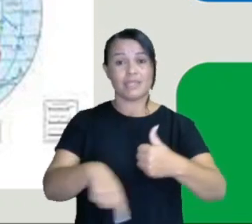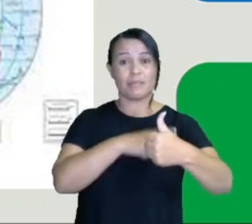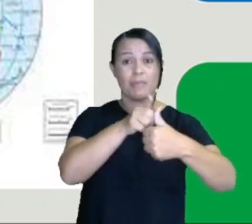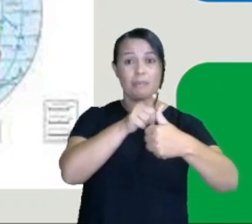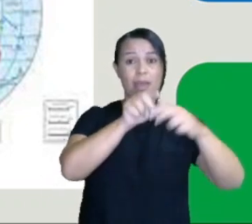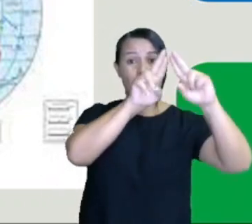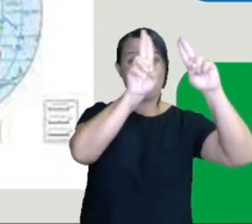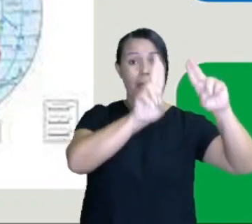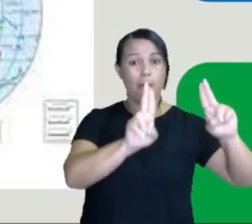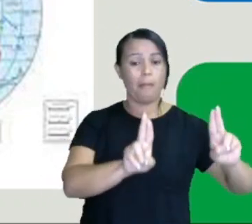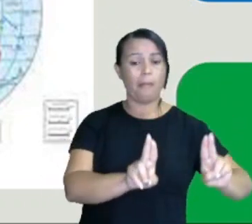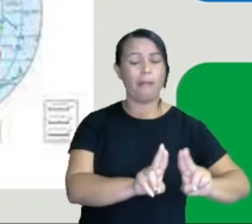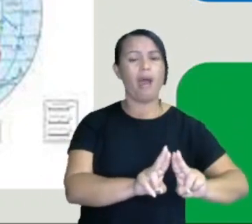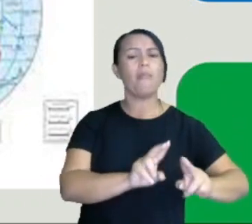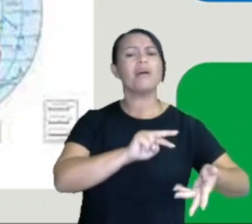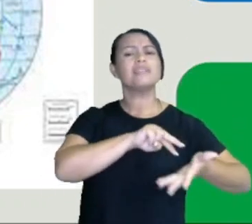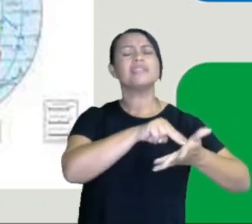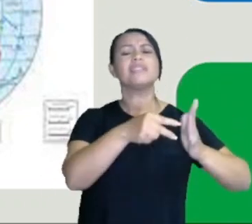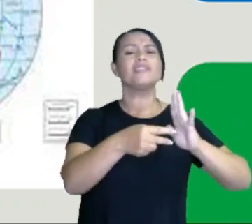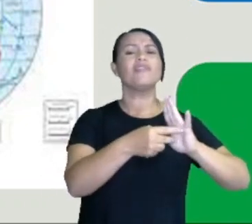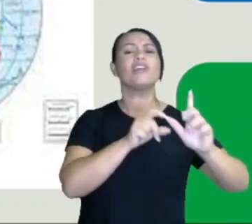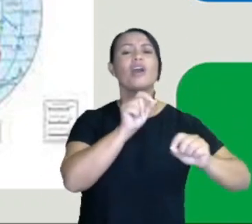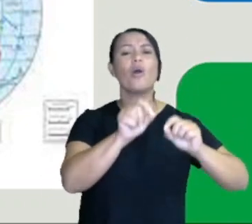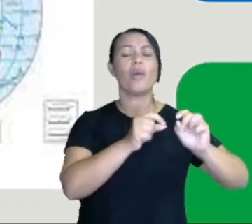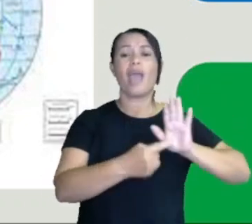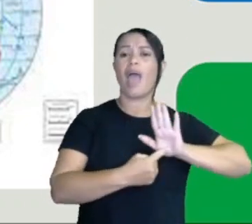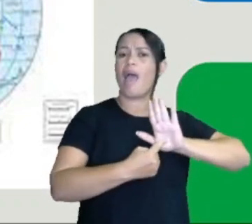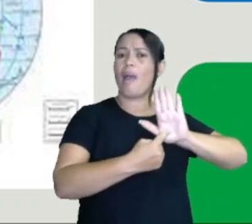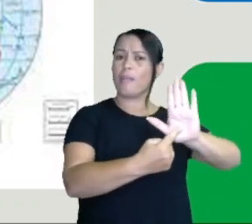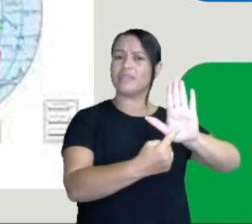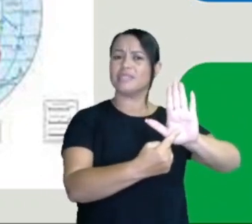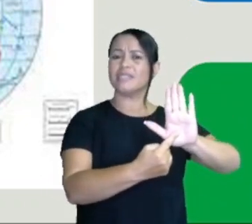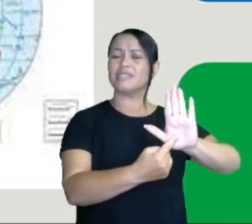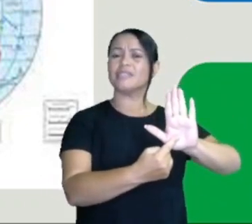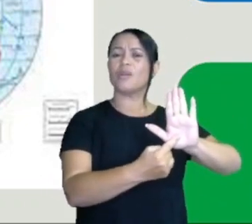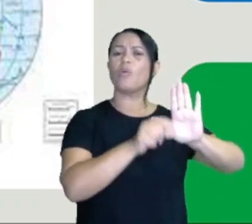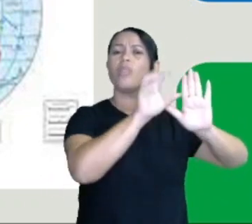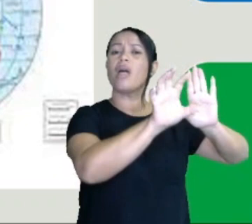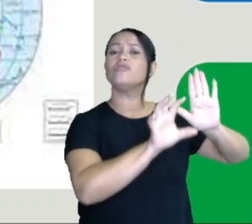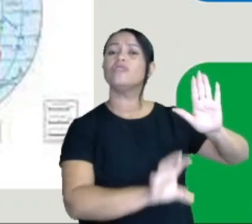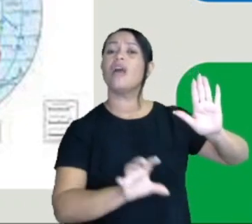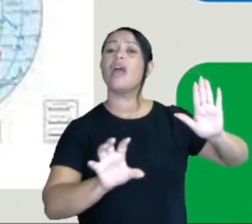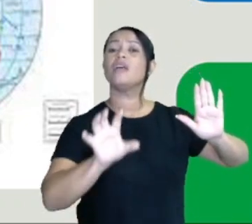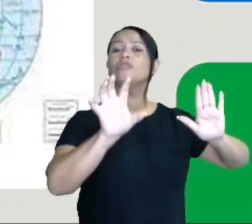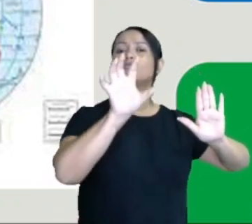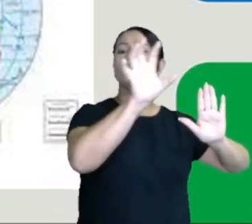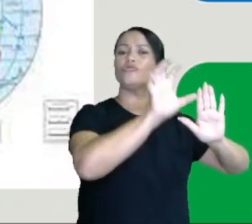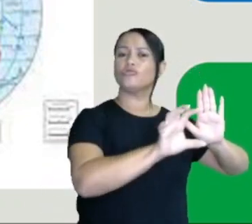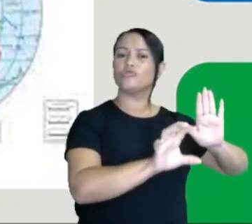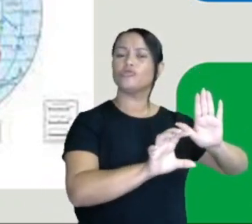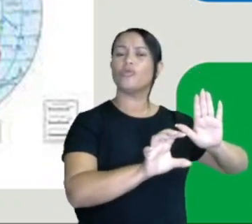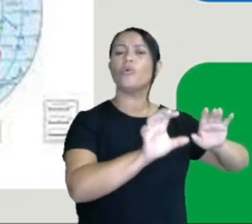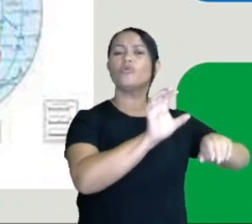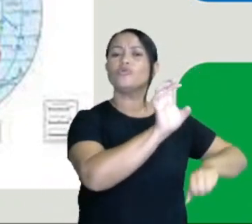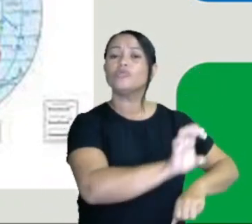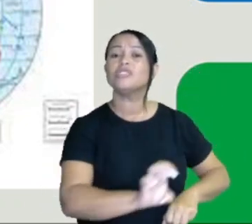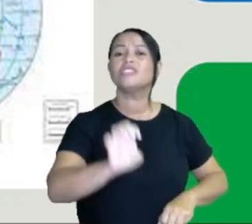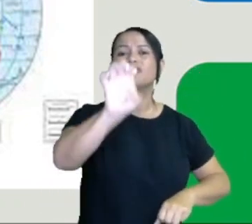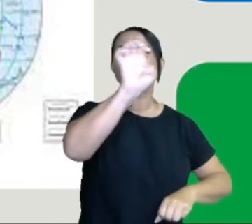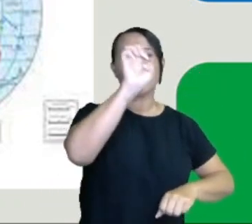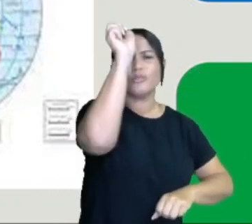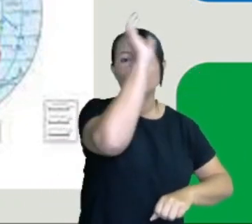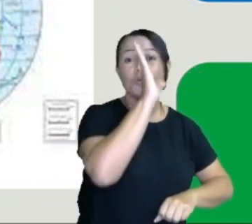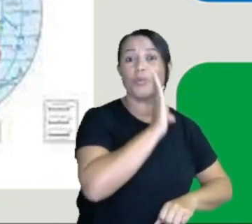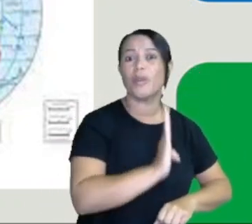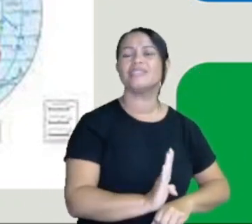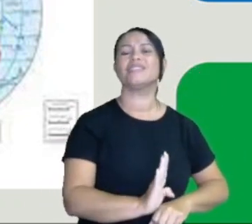mapa, ele significa a representação das regiões dos estados brasileiros,